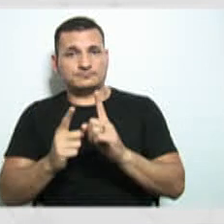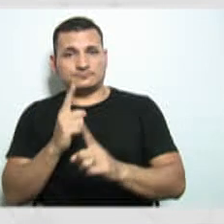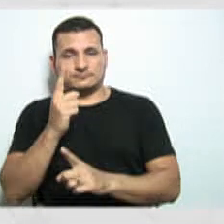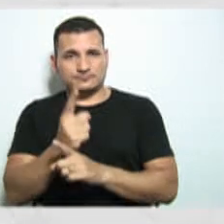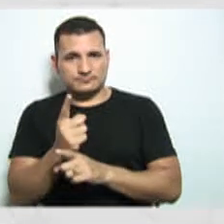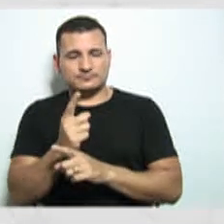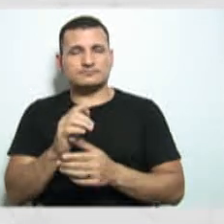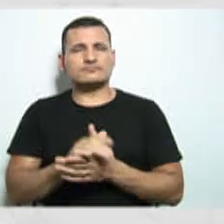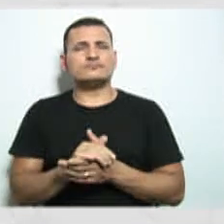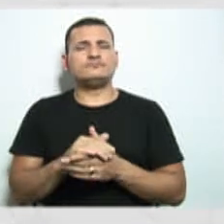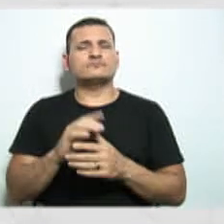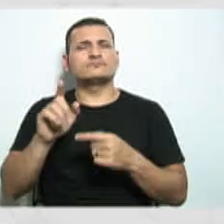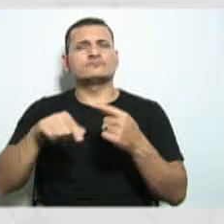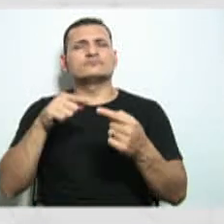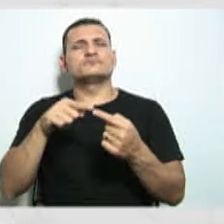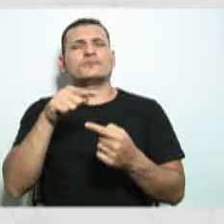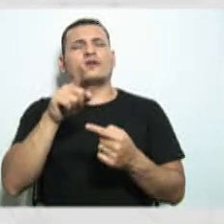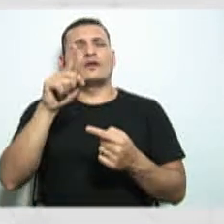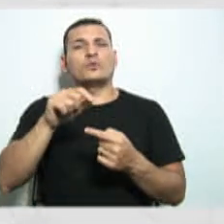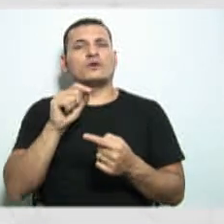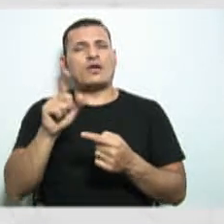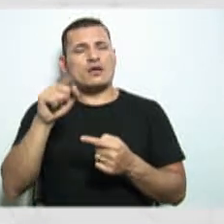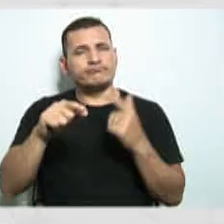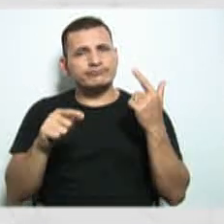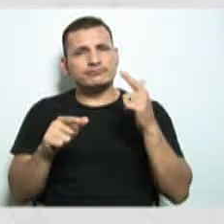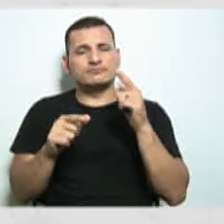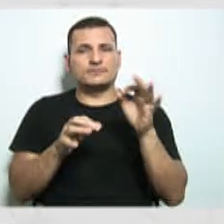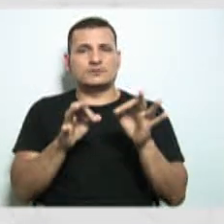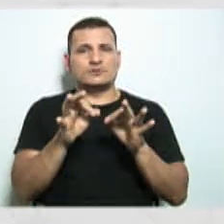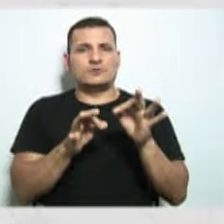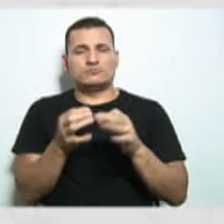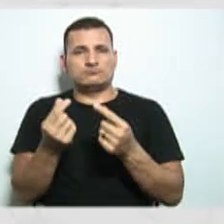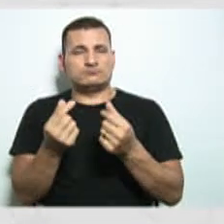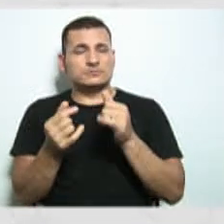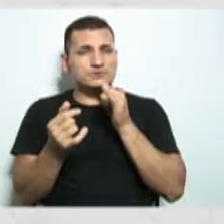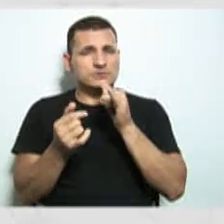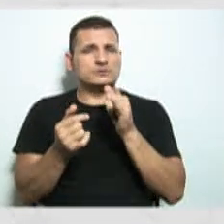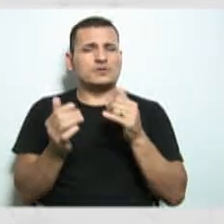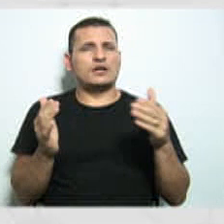dela era cumprir esse planejamento financeiro. Se eu chegasse